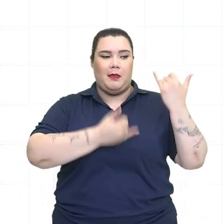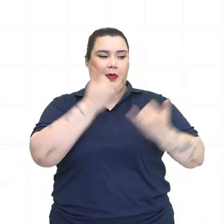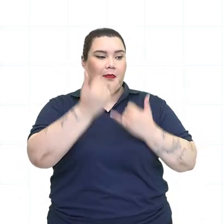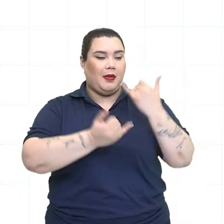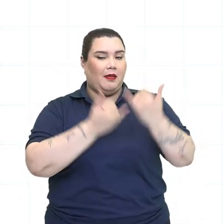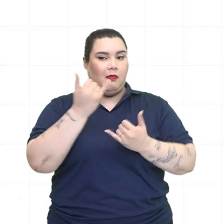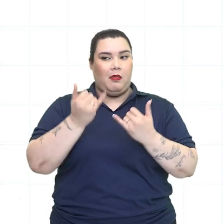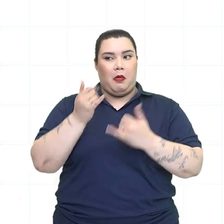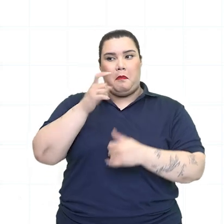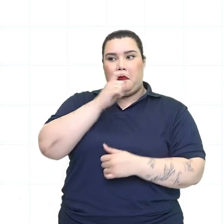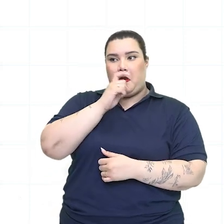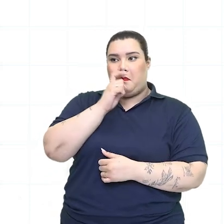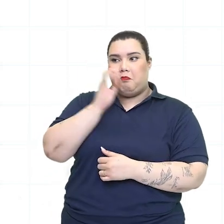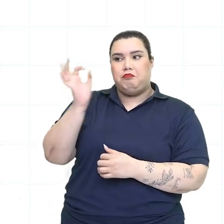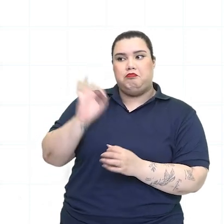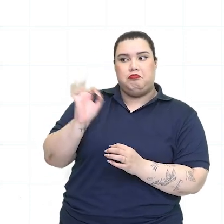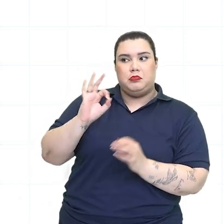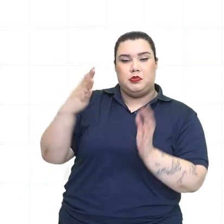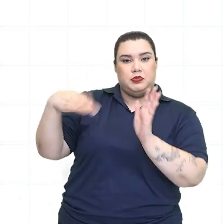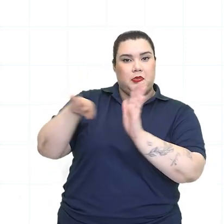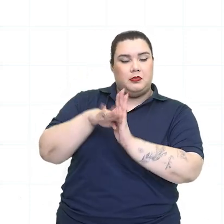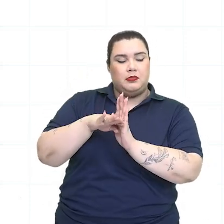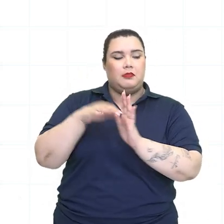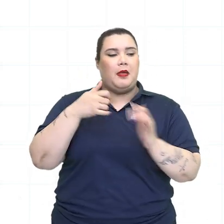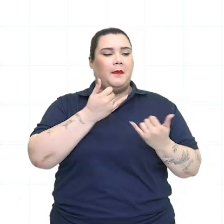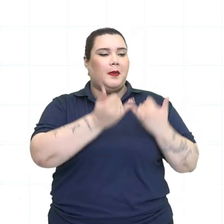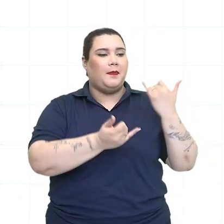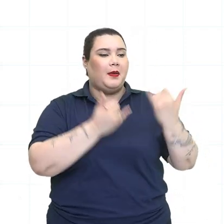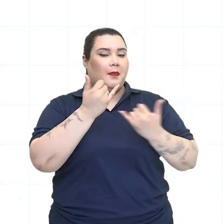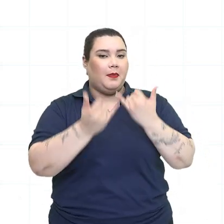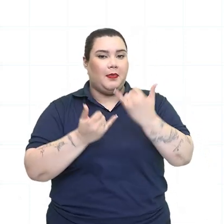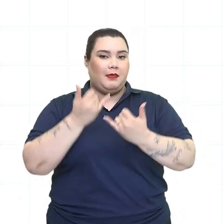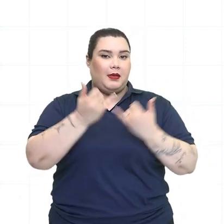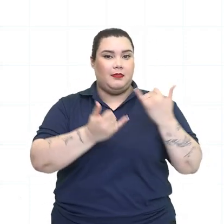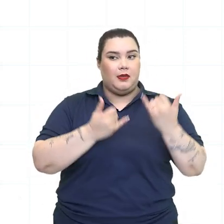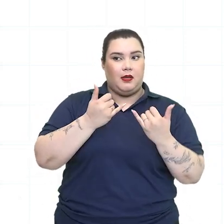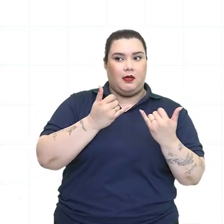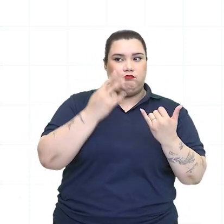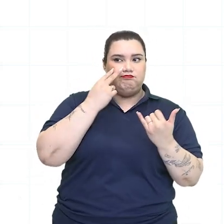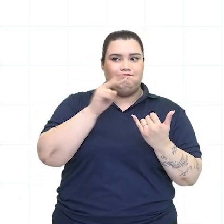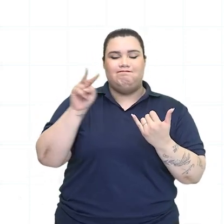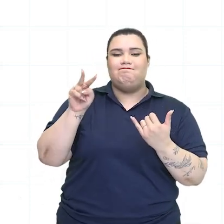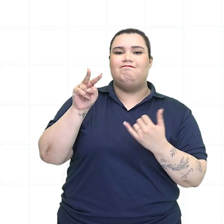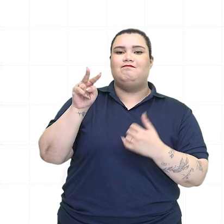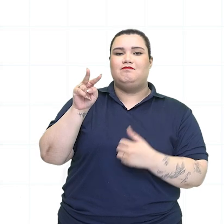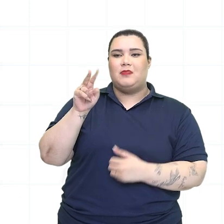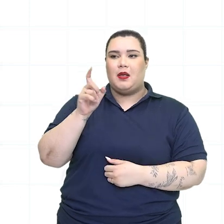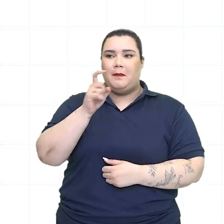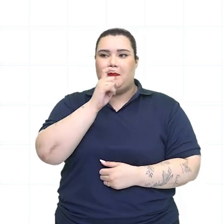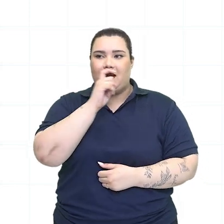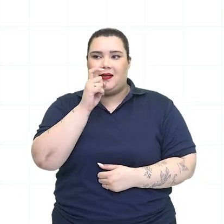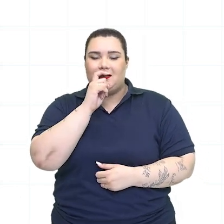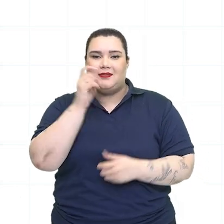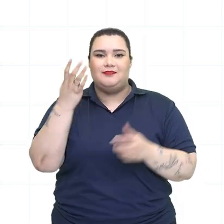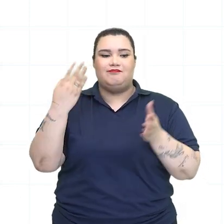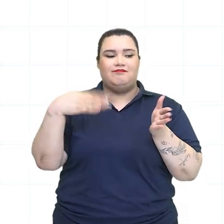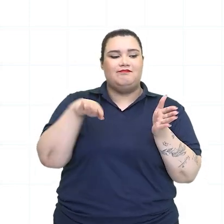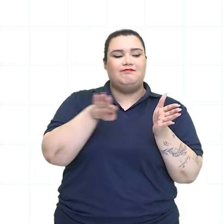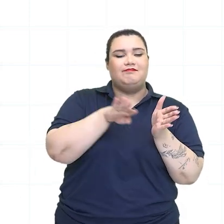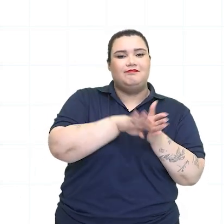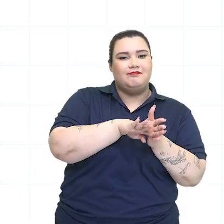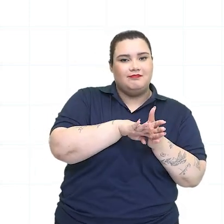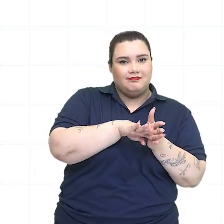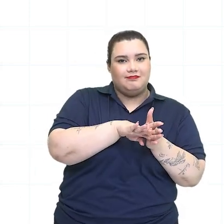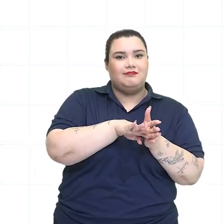os pais não estão, e quando ela nota a presença do pai, papai